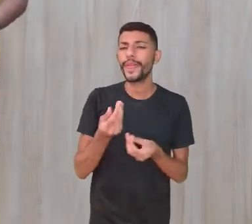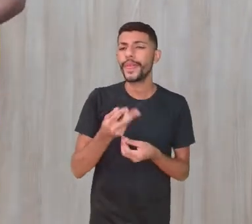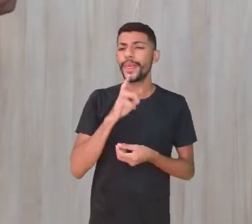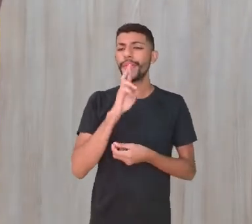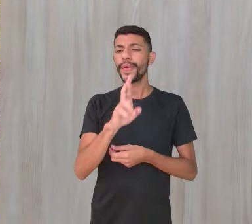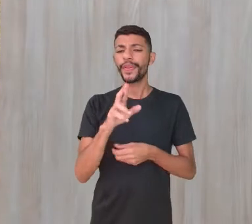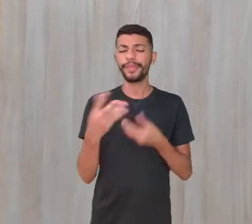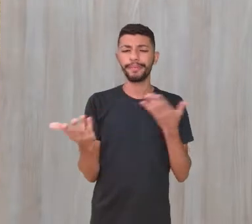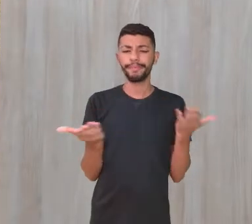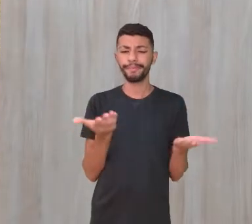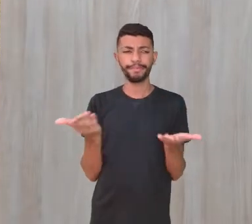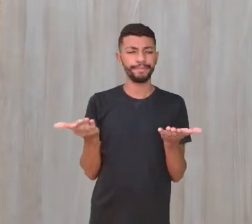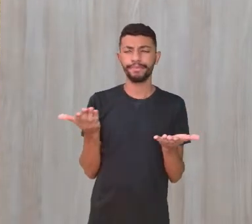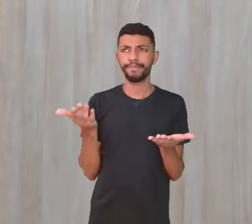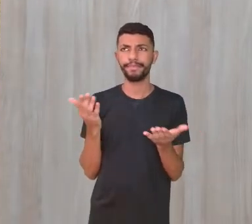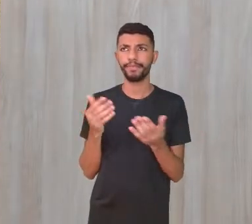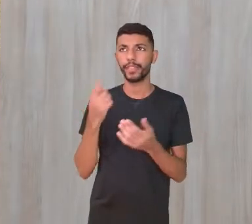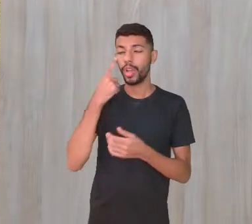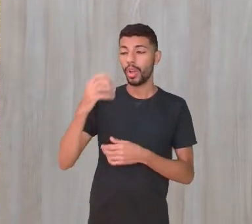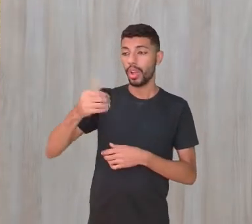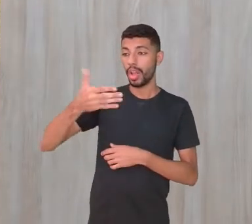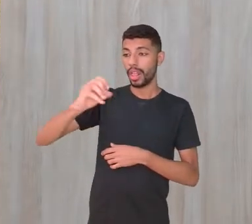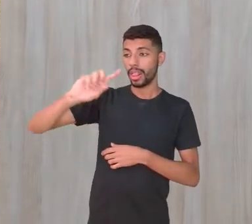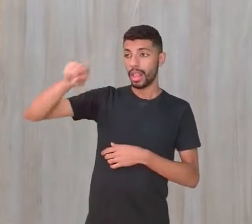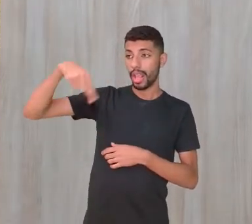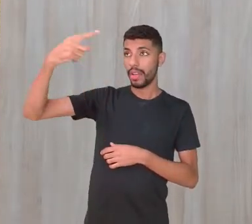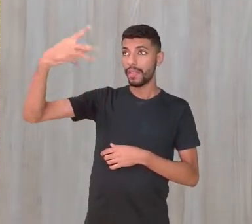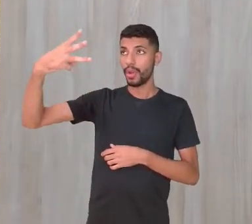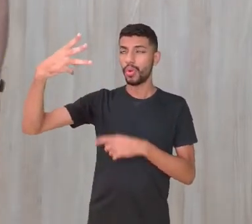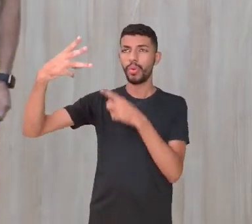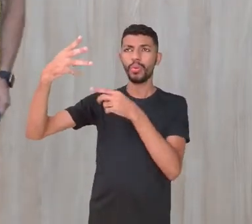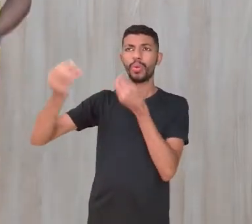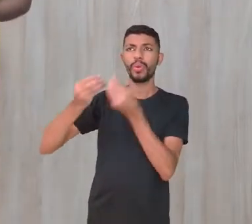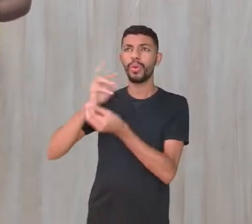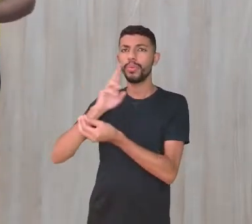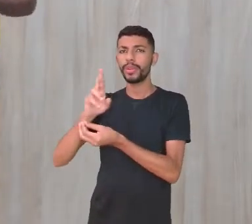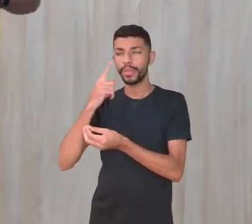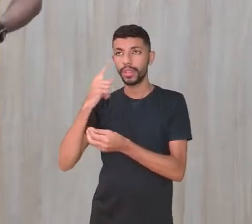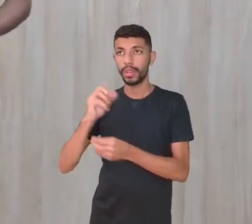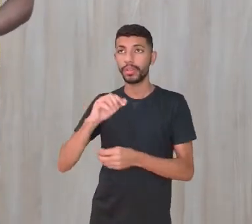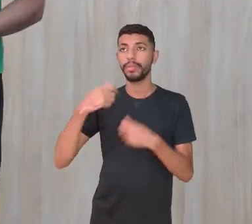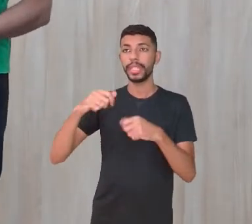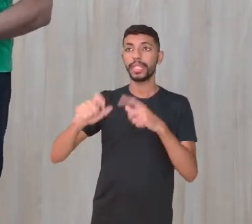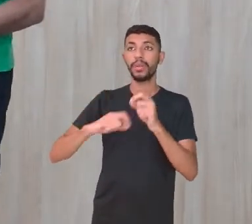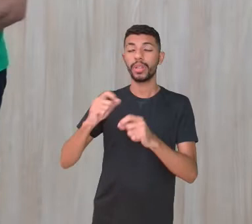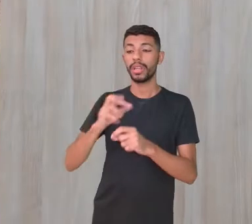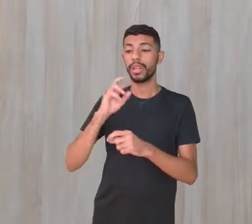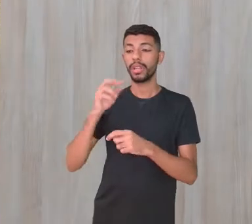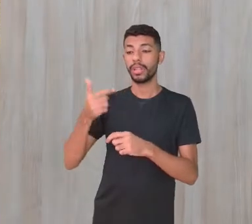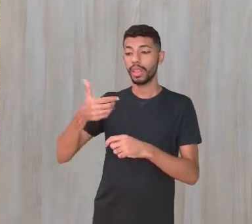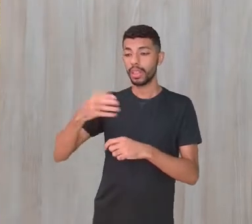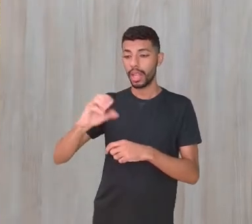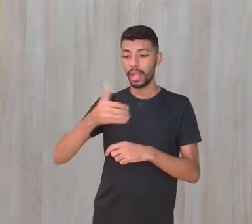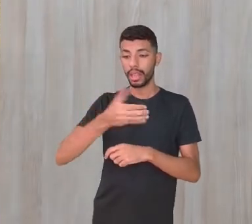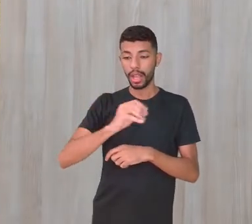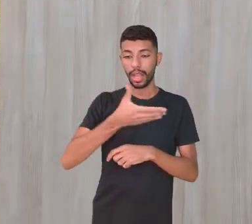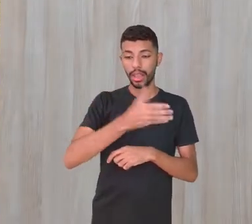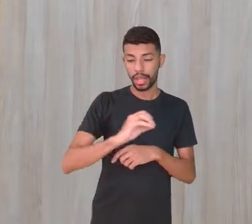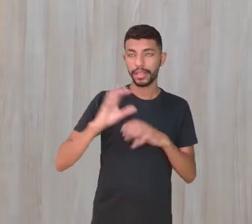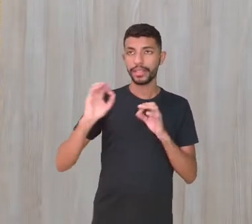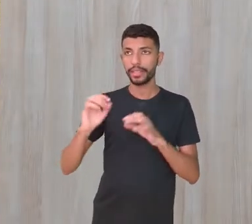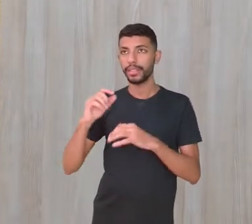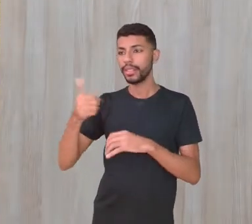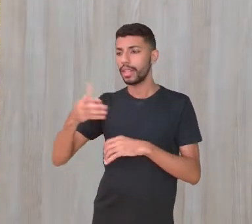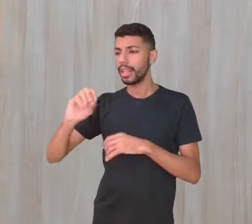resolvo aí o 10 elevado ao cubo? Eu vou repetir o 10 quantas vezes? 3 vezes. Coloquei aqui, ó,